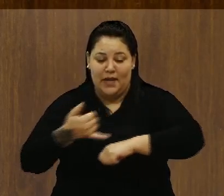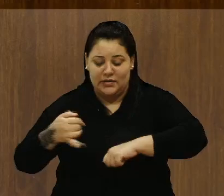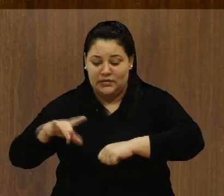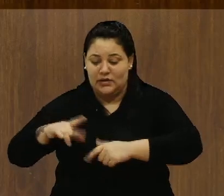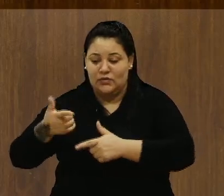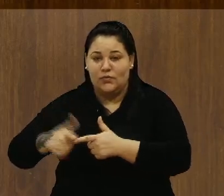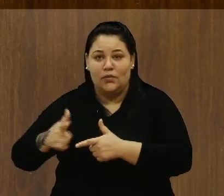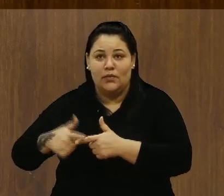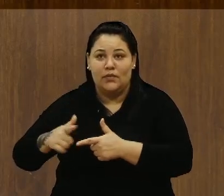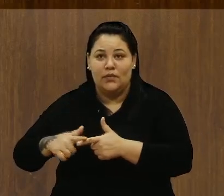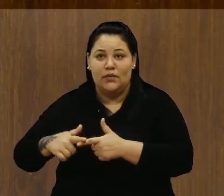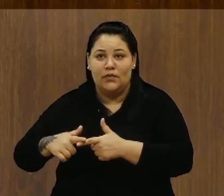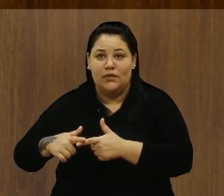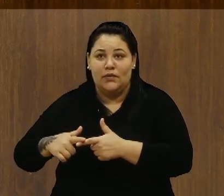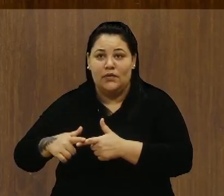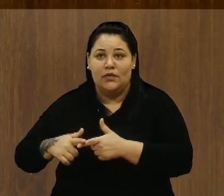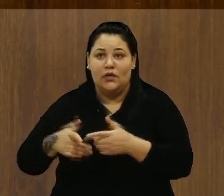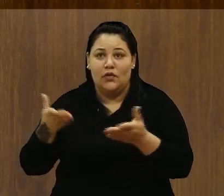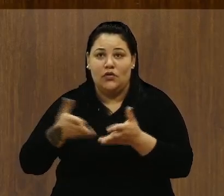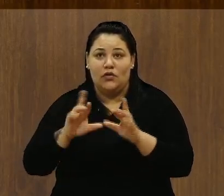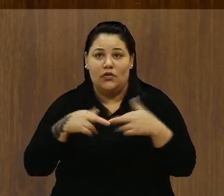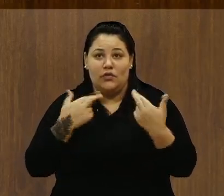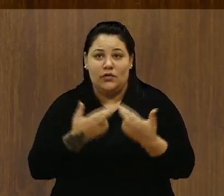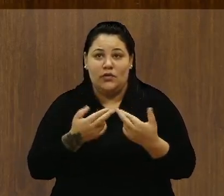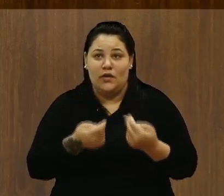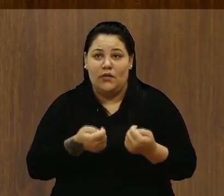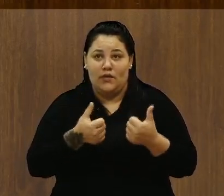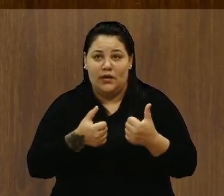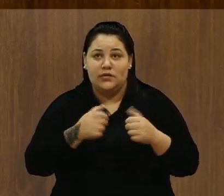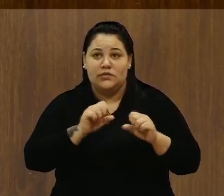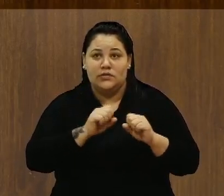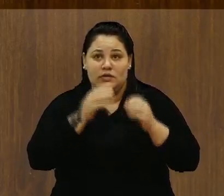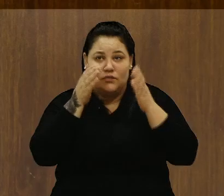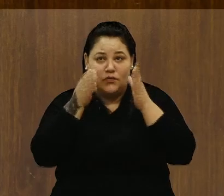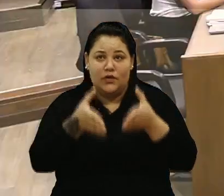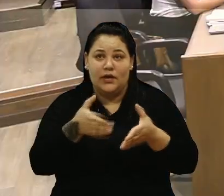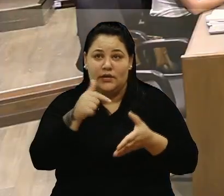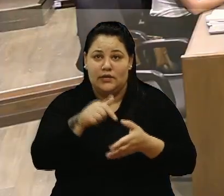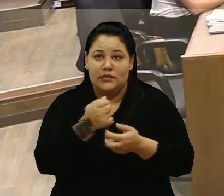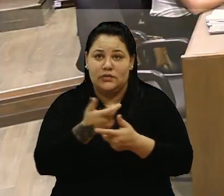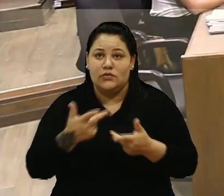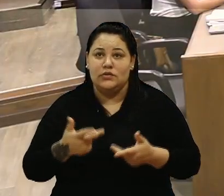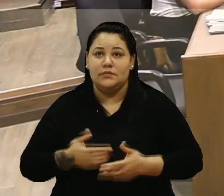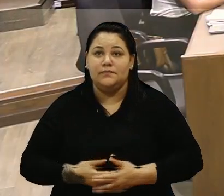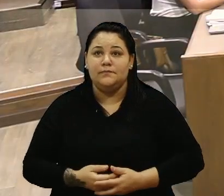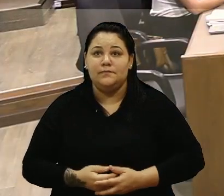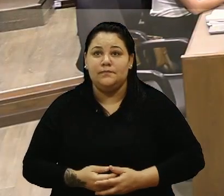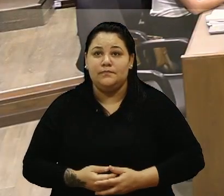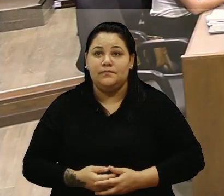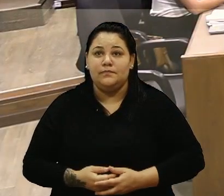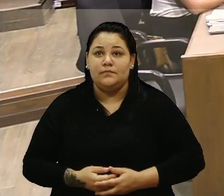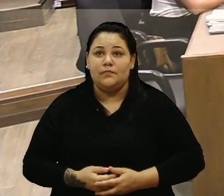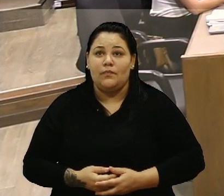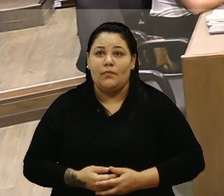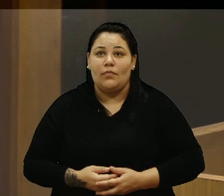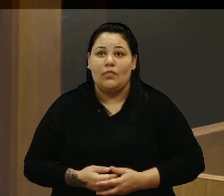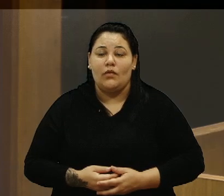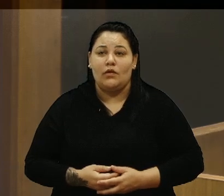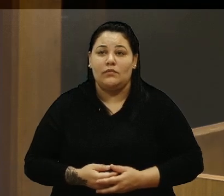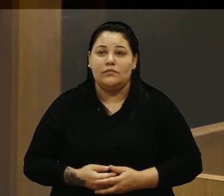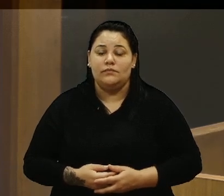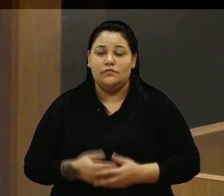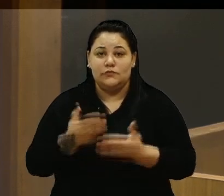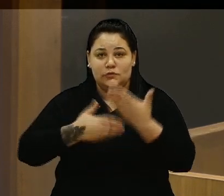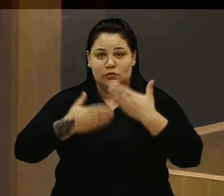Hoje a sessão é quase que exclusivamente dedicada a isso. Obrigado. Obrigado. Então, colegas vereadores,